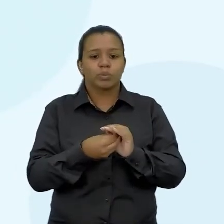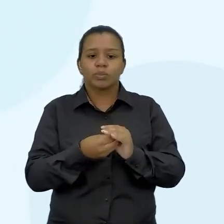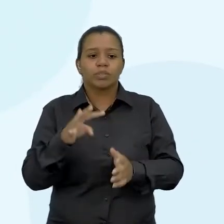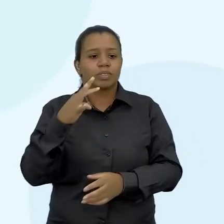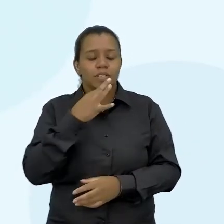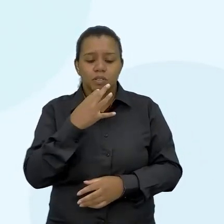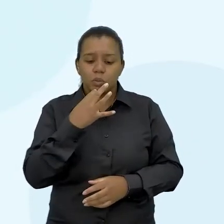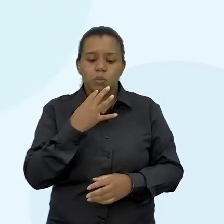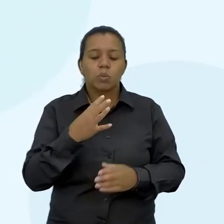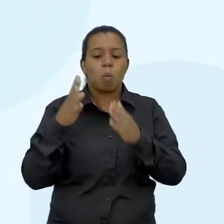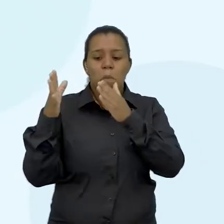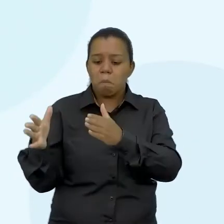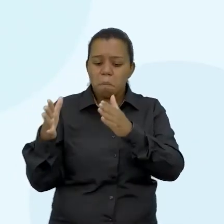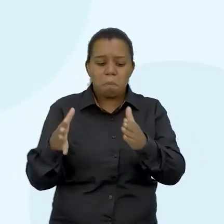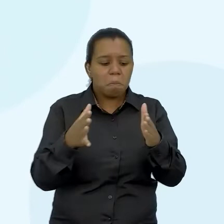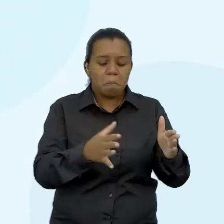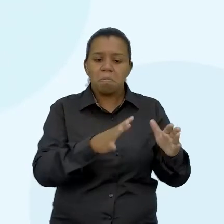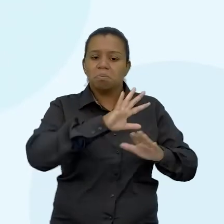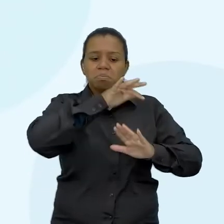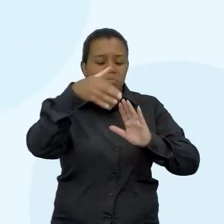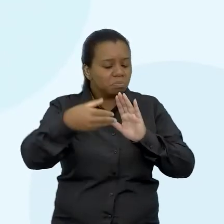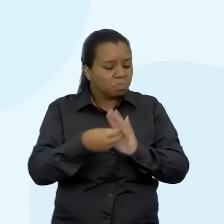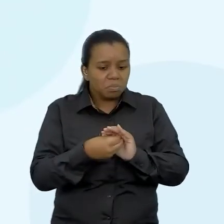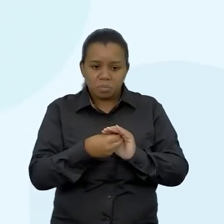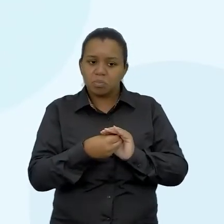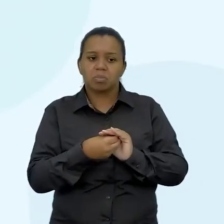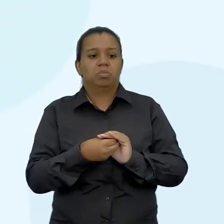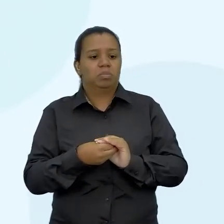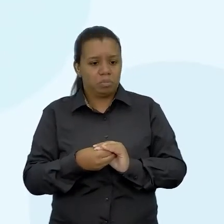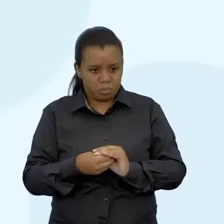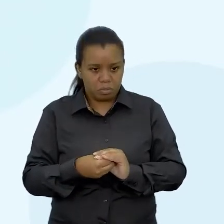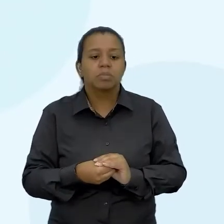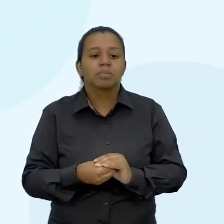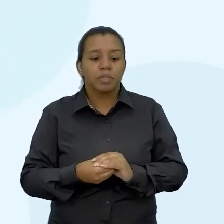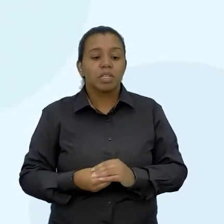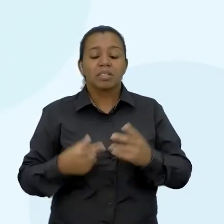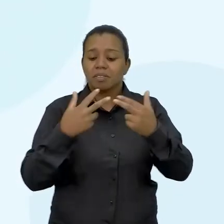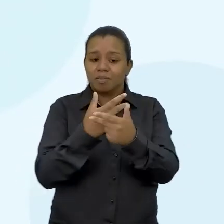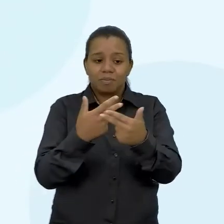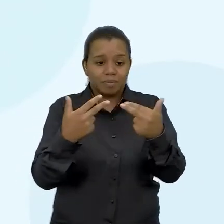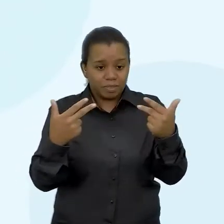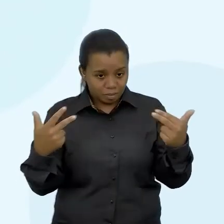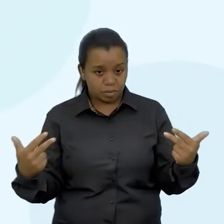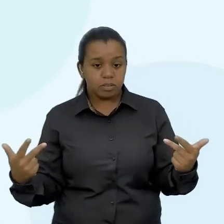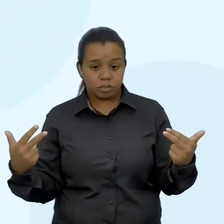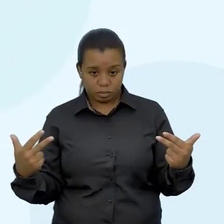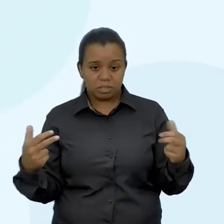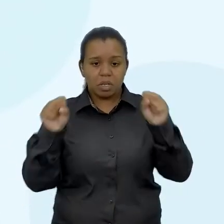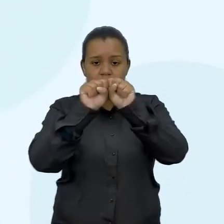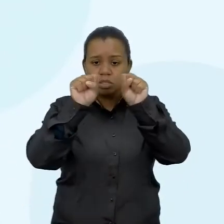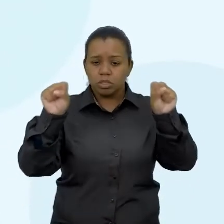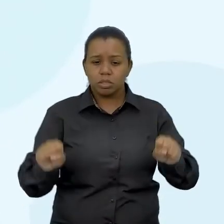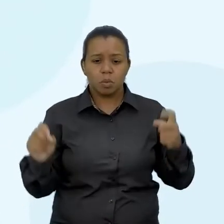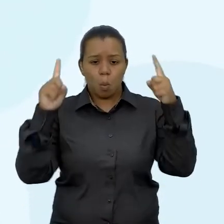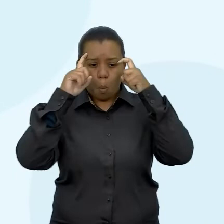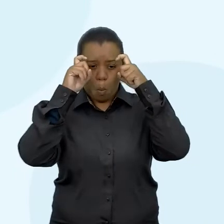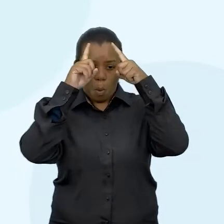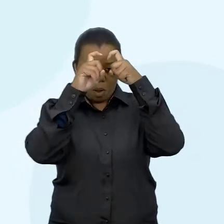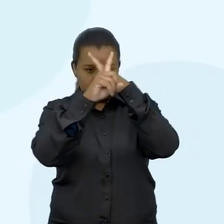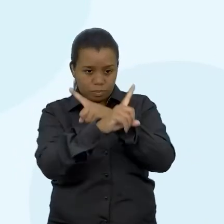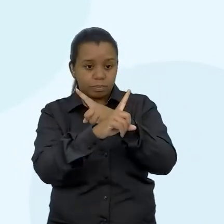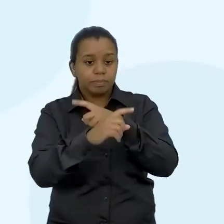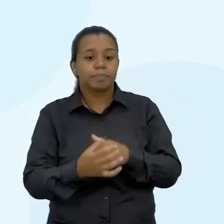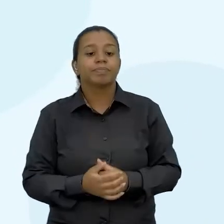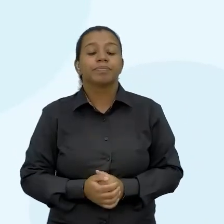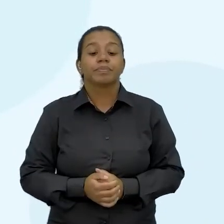as ciências exatas até as ciências humanas. Característica inerente aos sistemas complexos, a